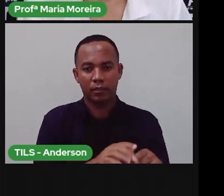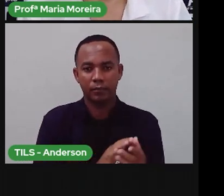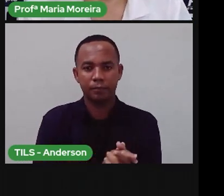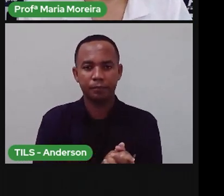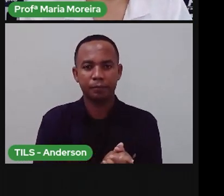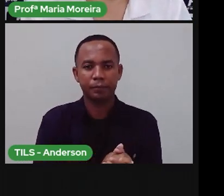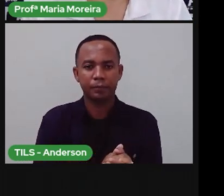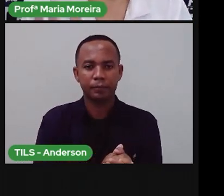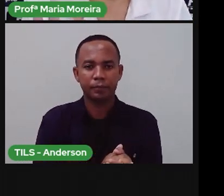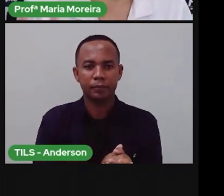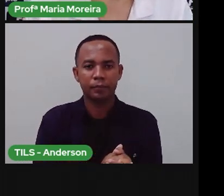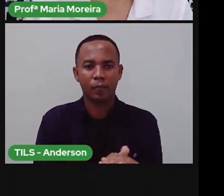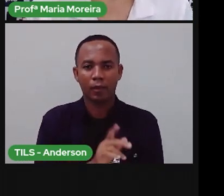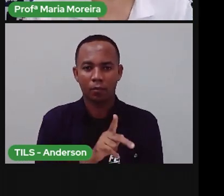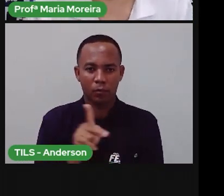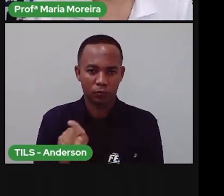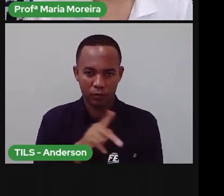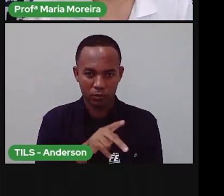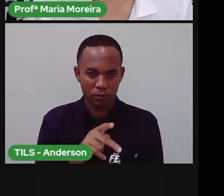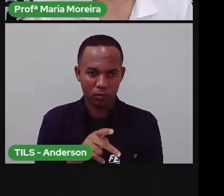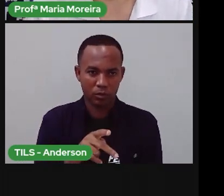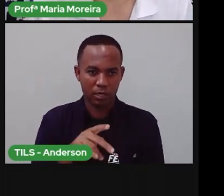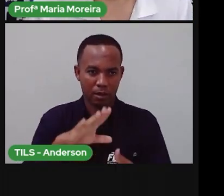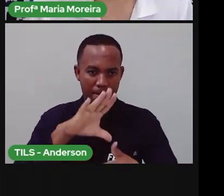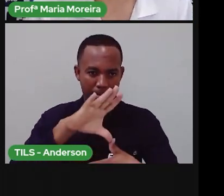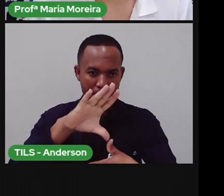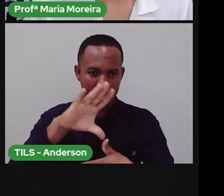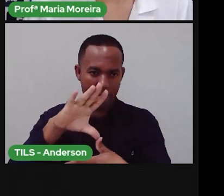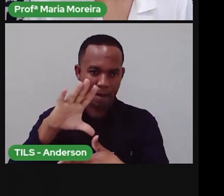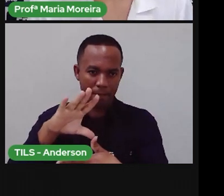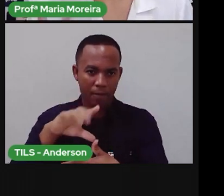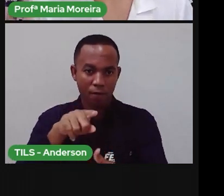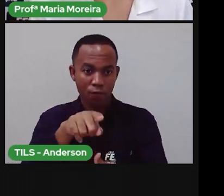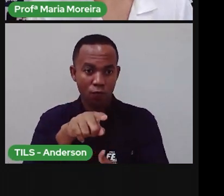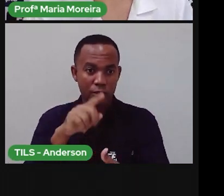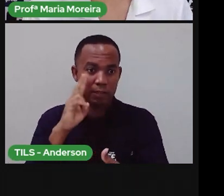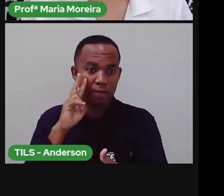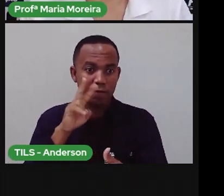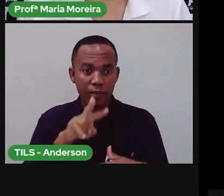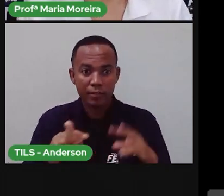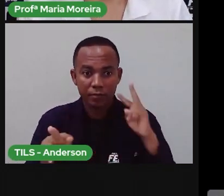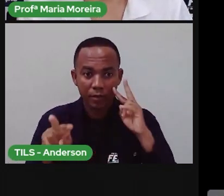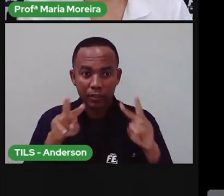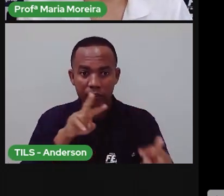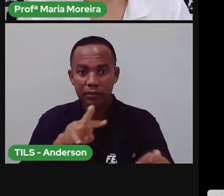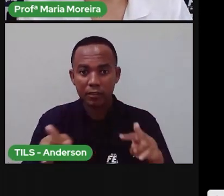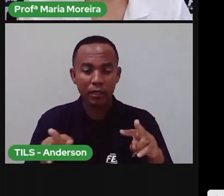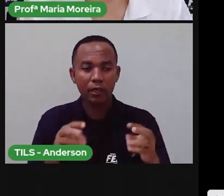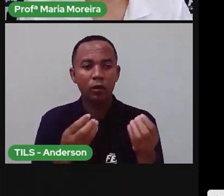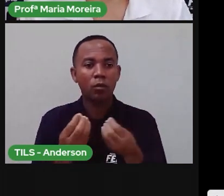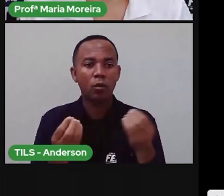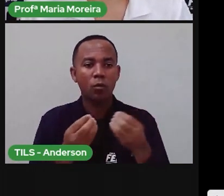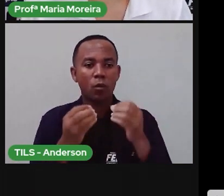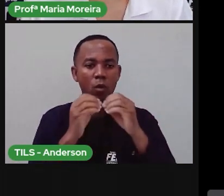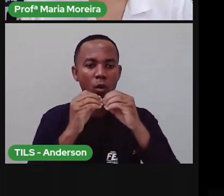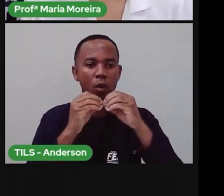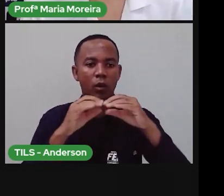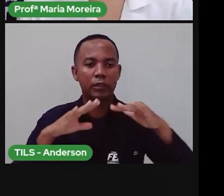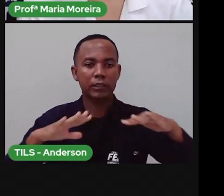aí a prof trouxe esse mapa aí para você conseguir visualizar, né? O que seria esse Oceano Atlântico.